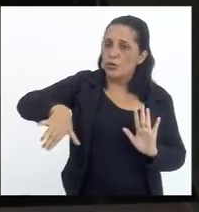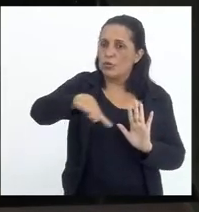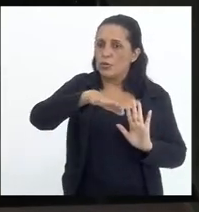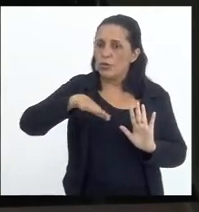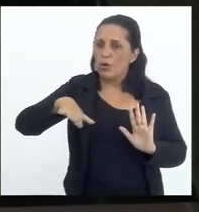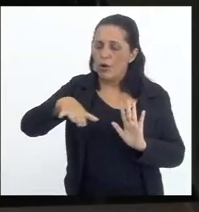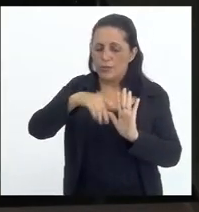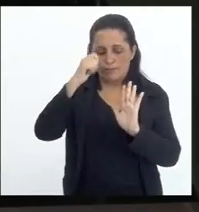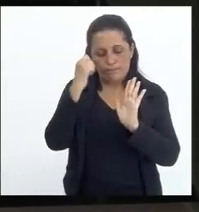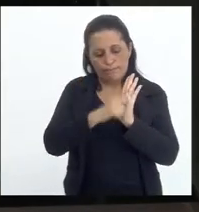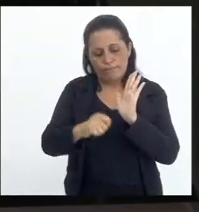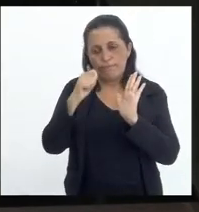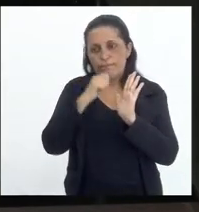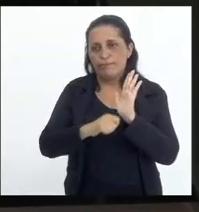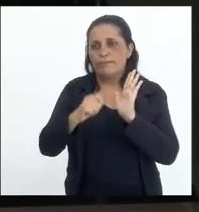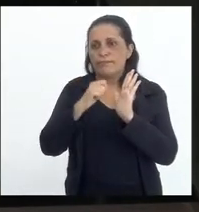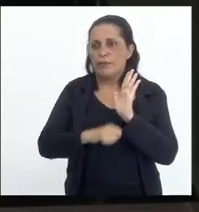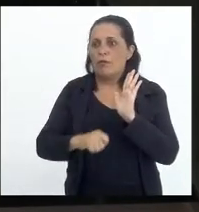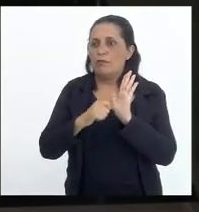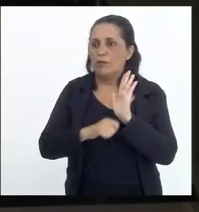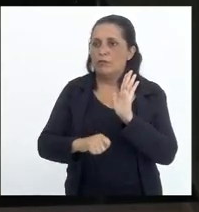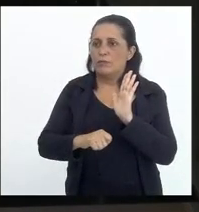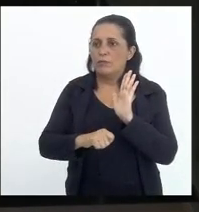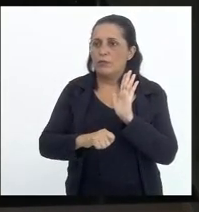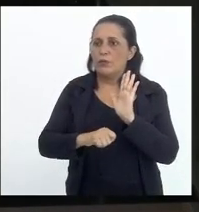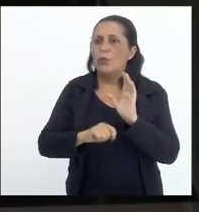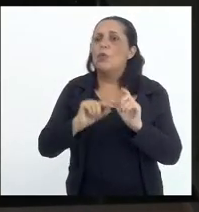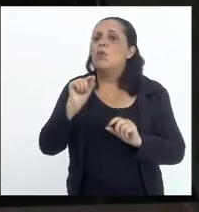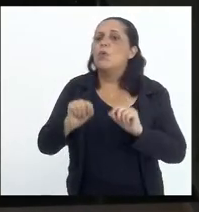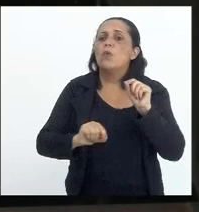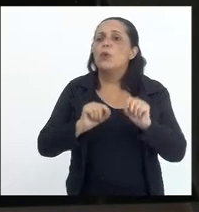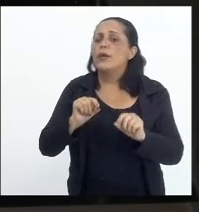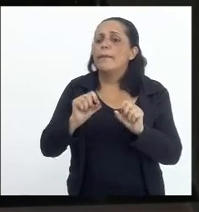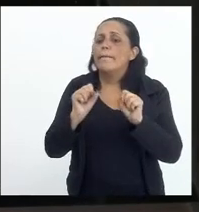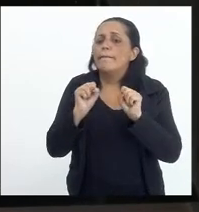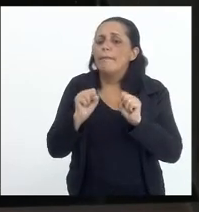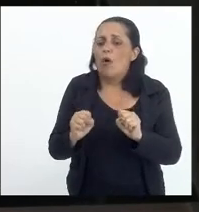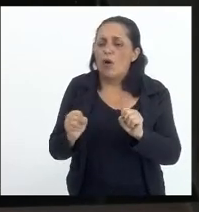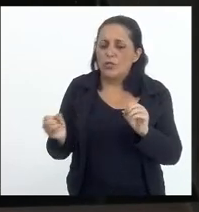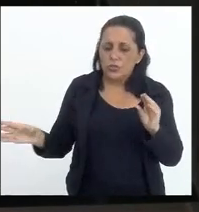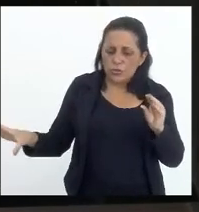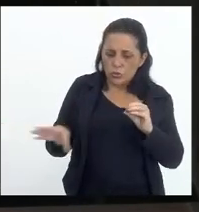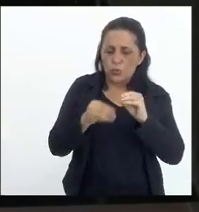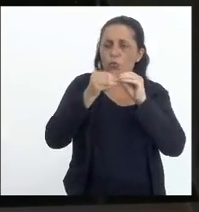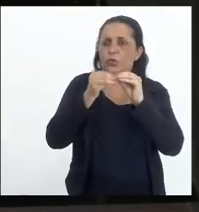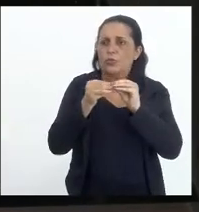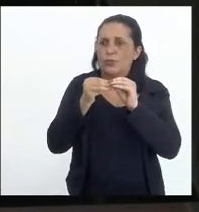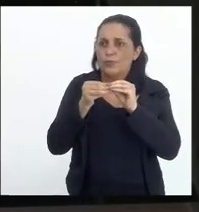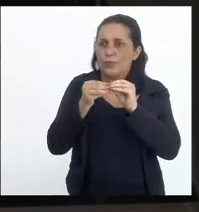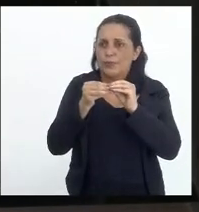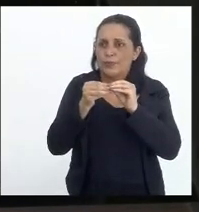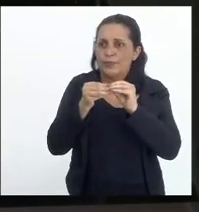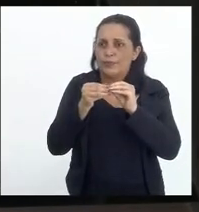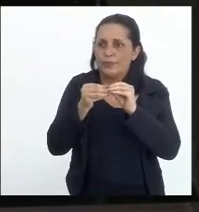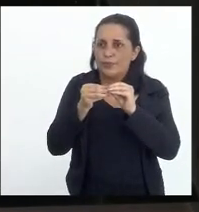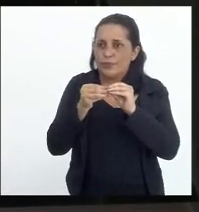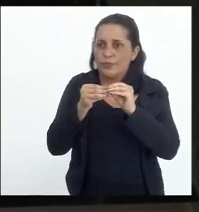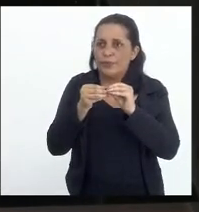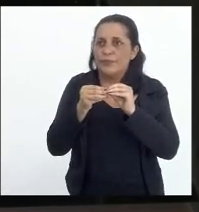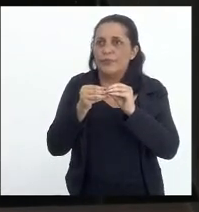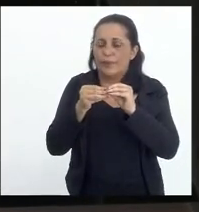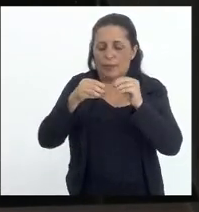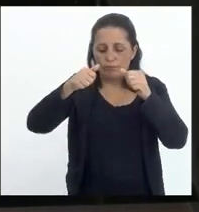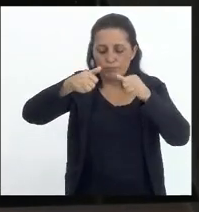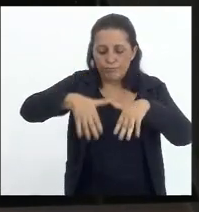estamos escrevendo o que, que pode ser incluído nas despesas de